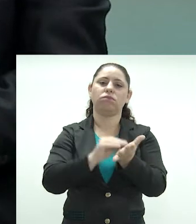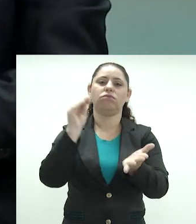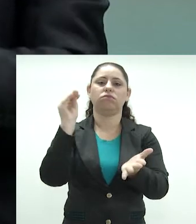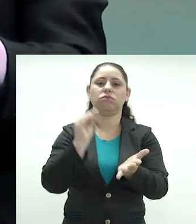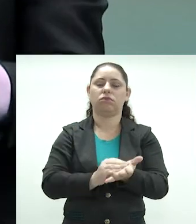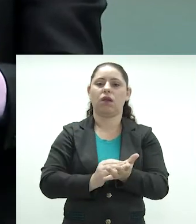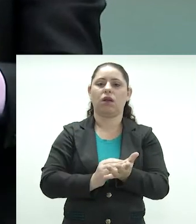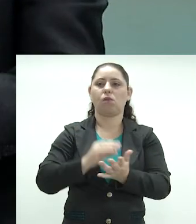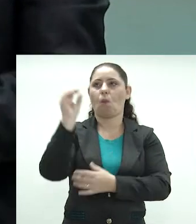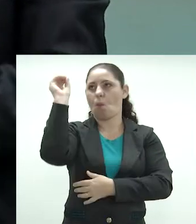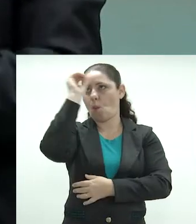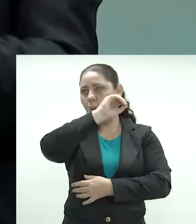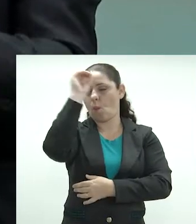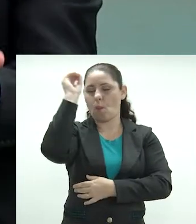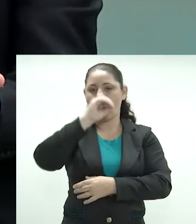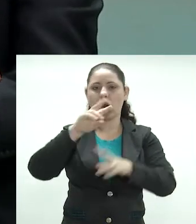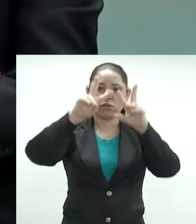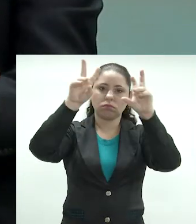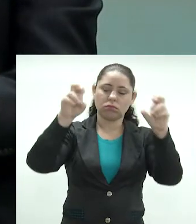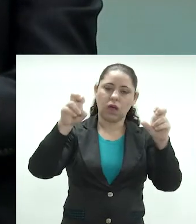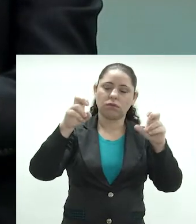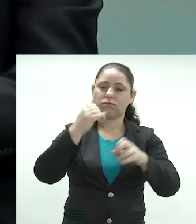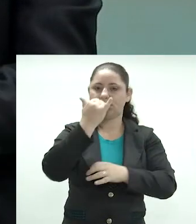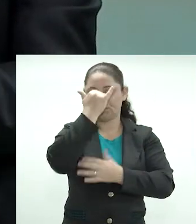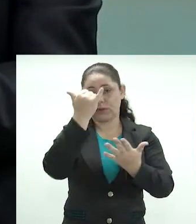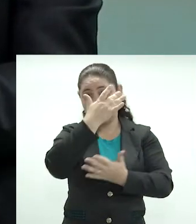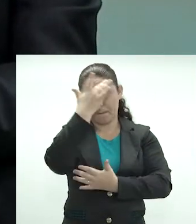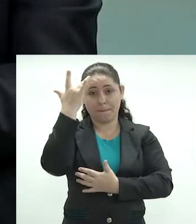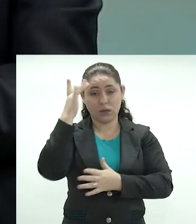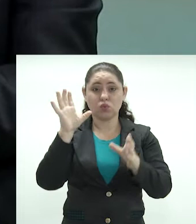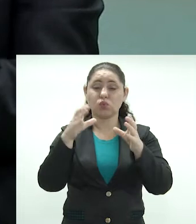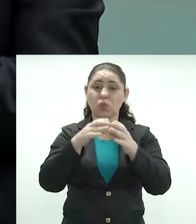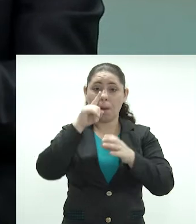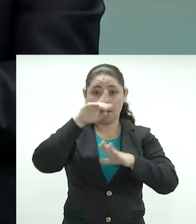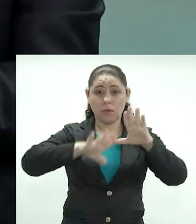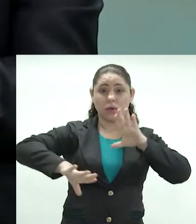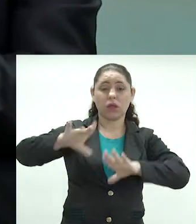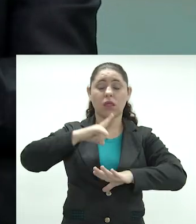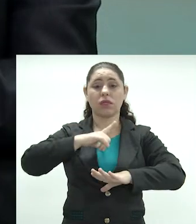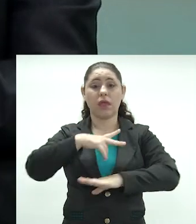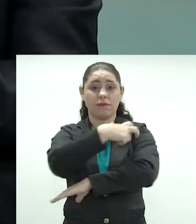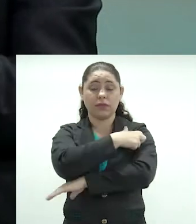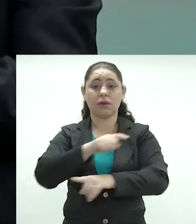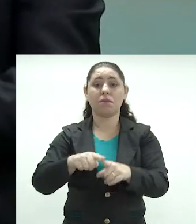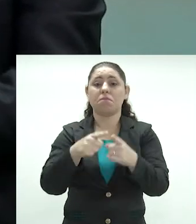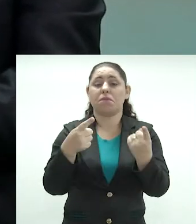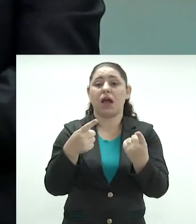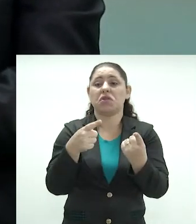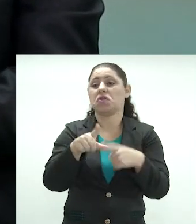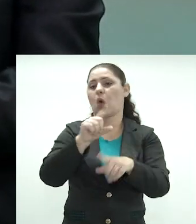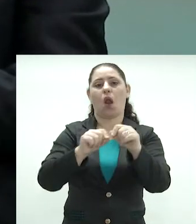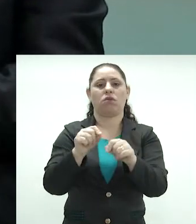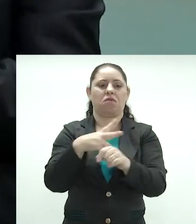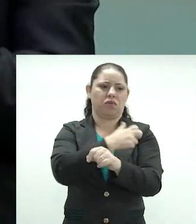problema é que há muita desinformação e muita ignorância sobre o tema. Ainda, infelizmente, a população, há pessoas do grupo de risco que têm